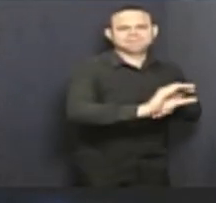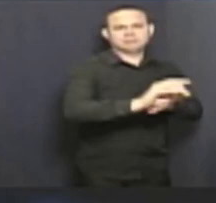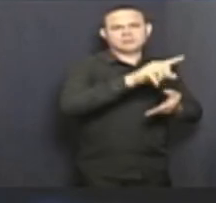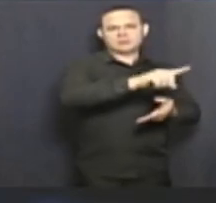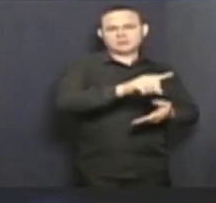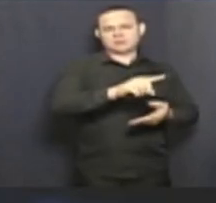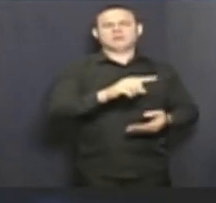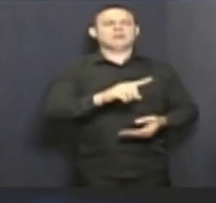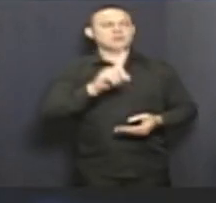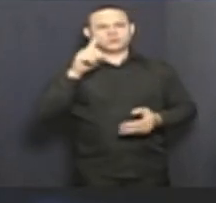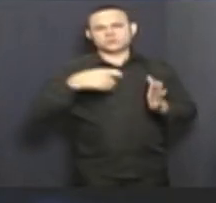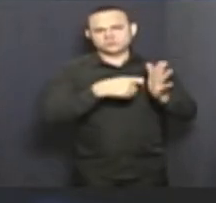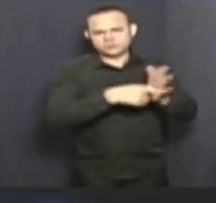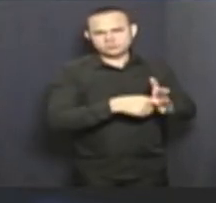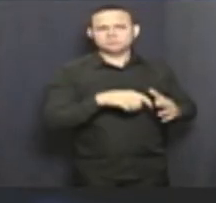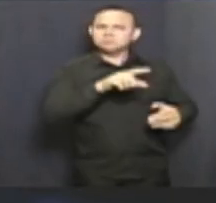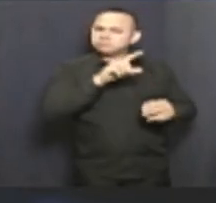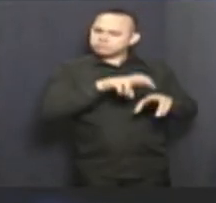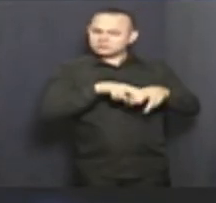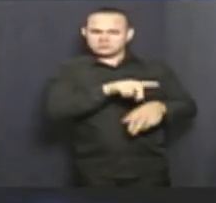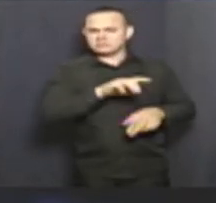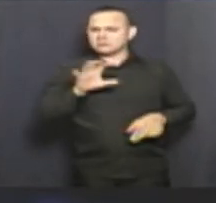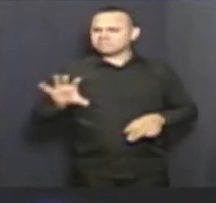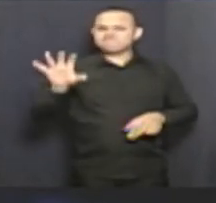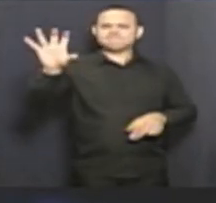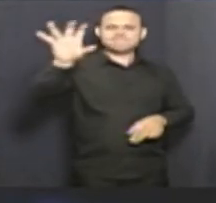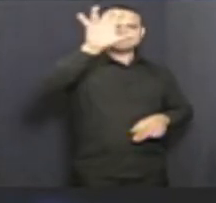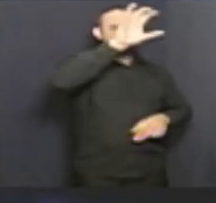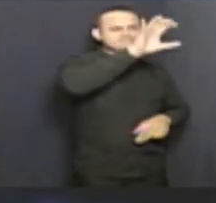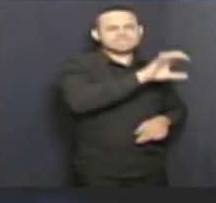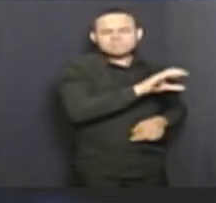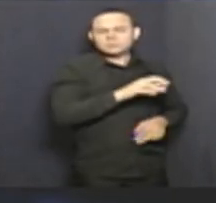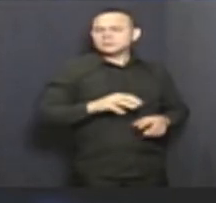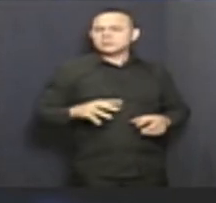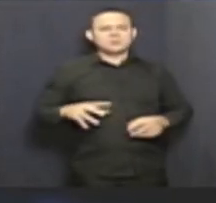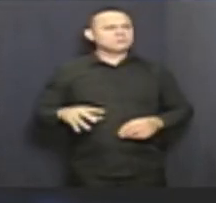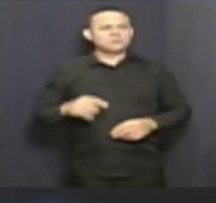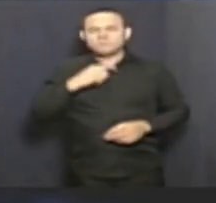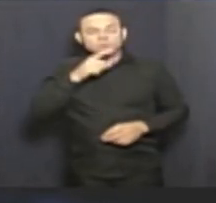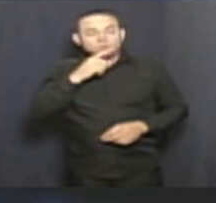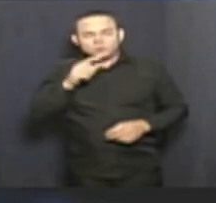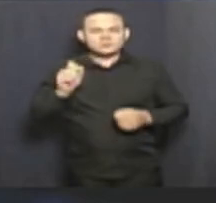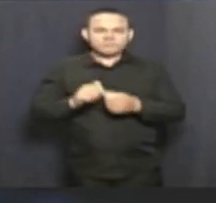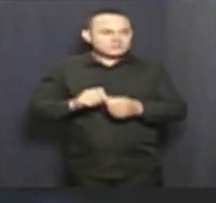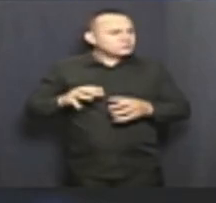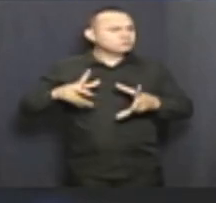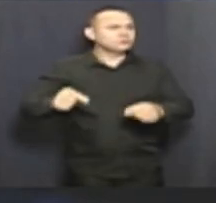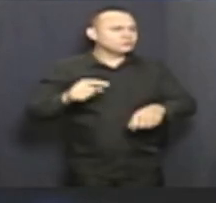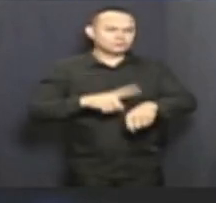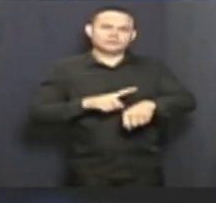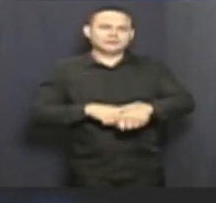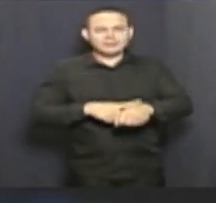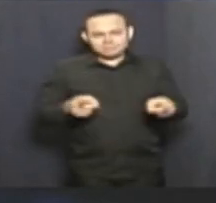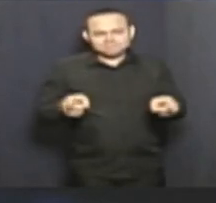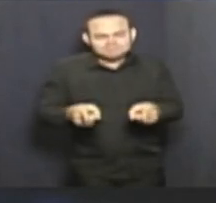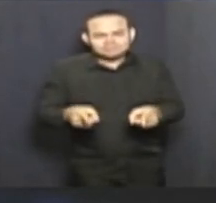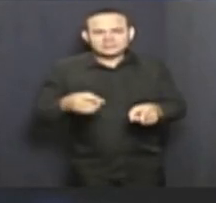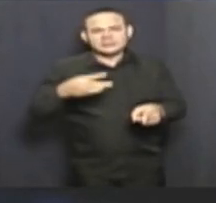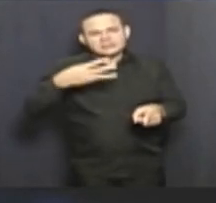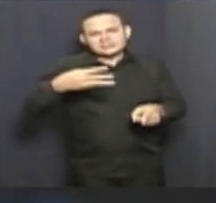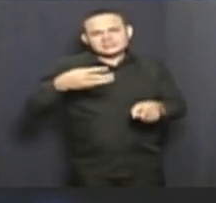marechal rondon isso é a regionalização não deu pra fazer tudo nesses três anos e nove meses por algumas questões